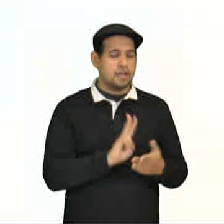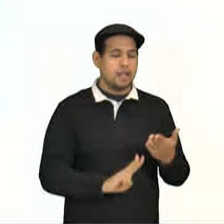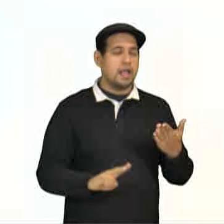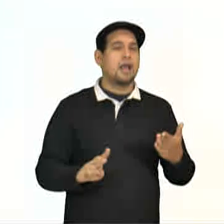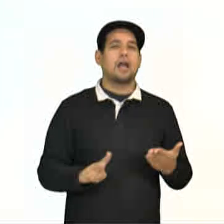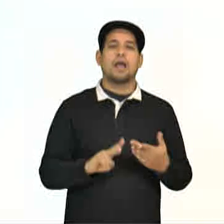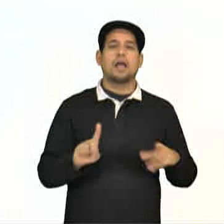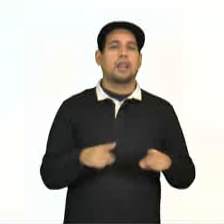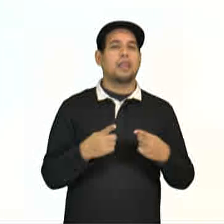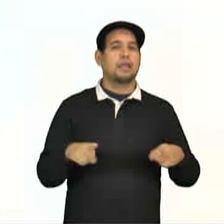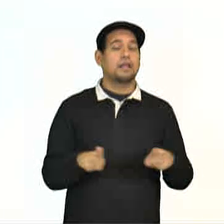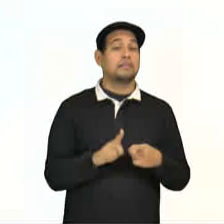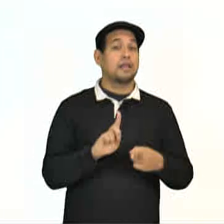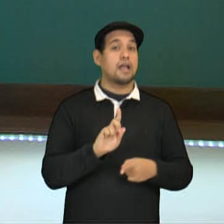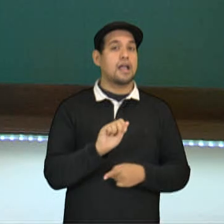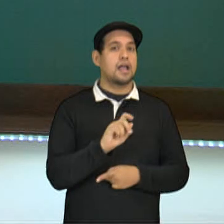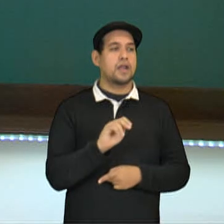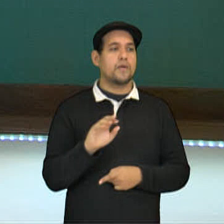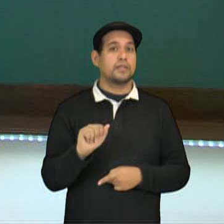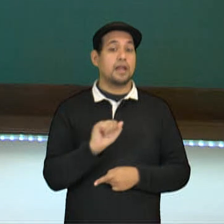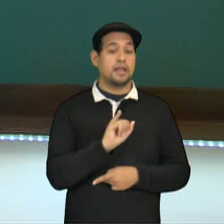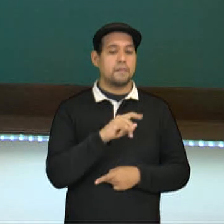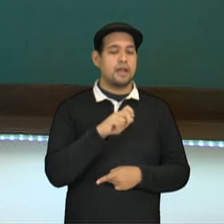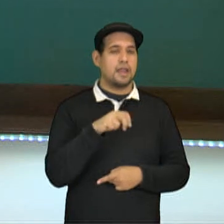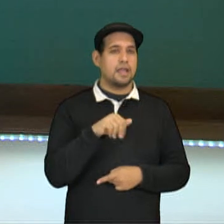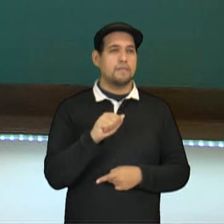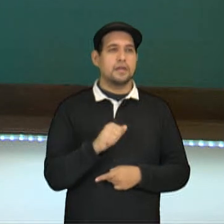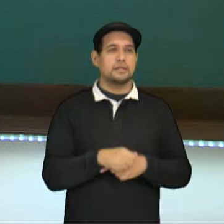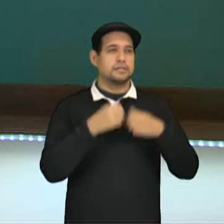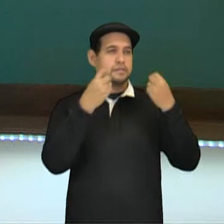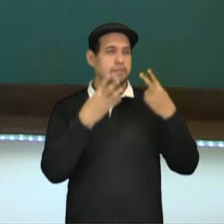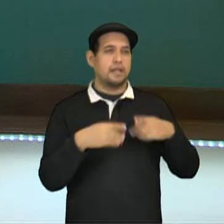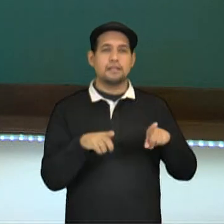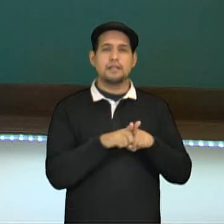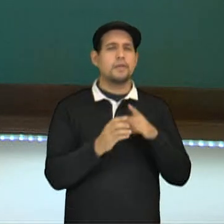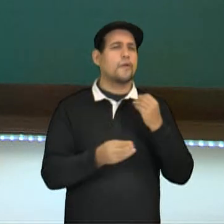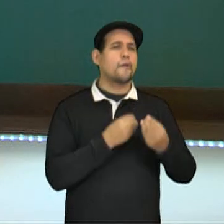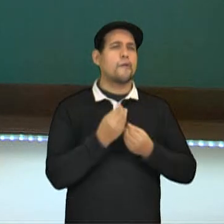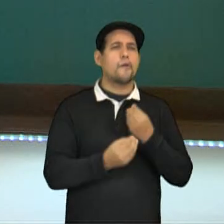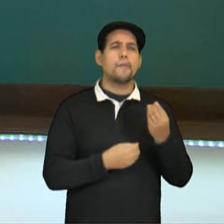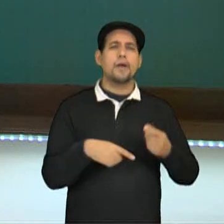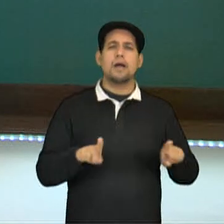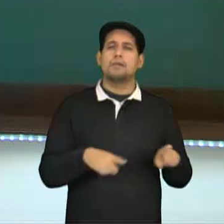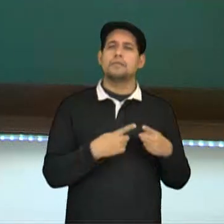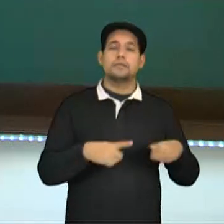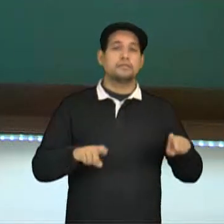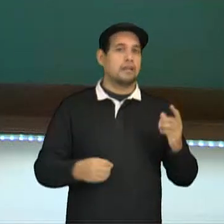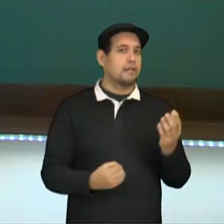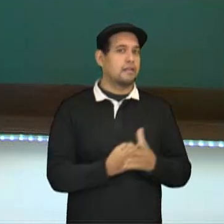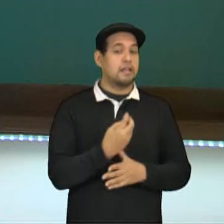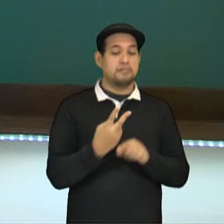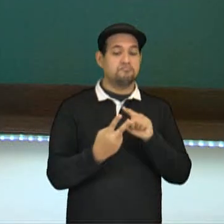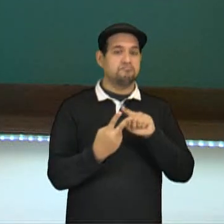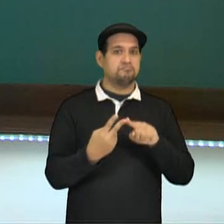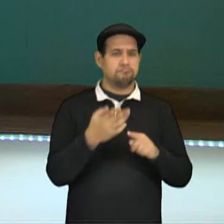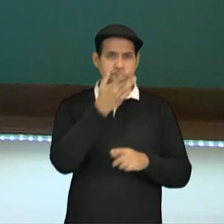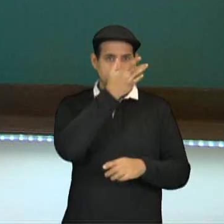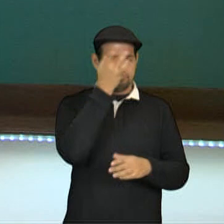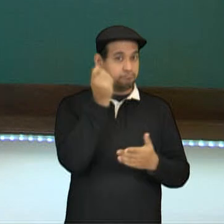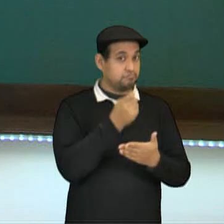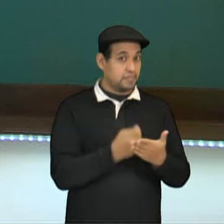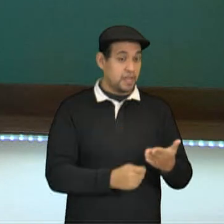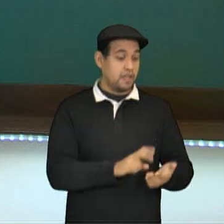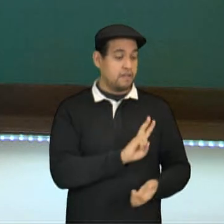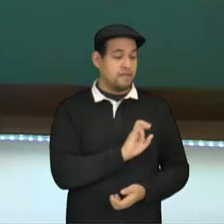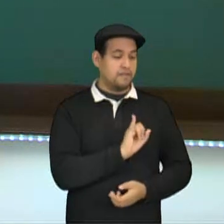música, que é a Garota de Ipanema. Aqui fala um pouquinho da história dessa música, como ela foi feita por esses 2 grandes compositores, o